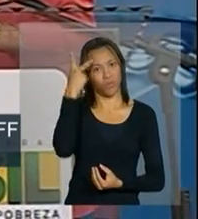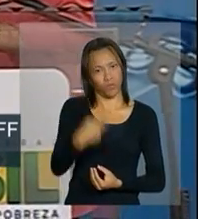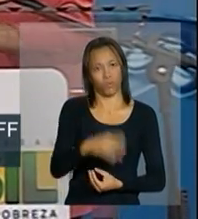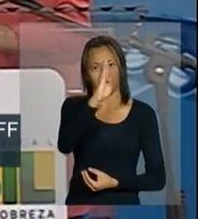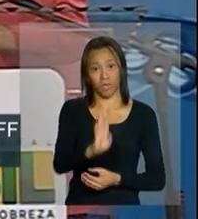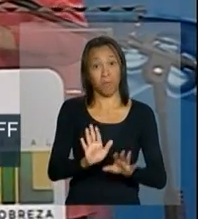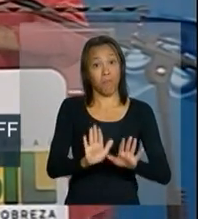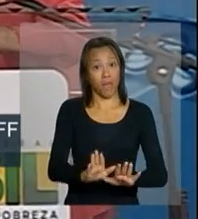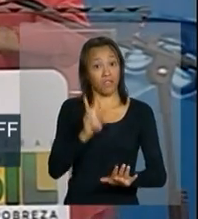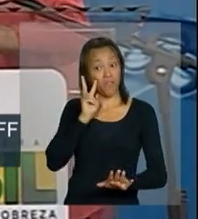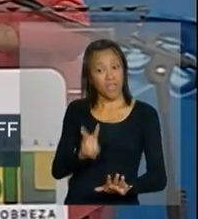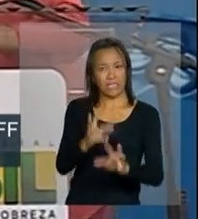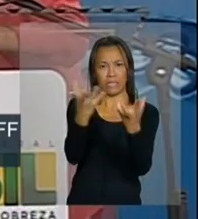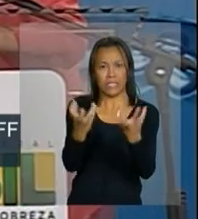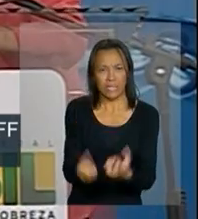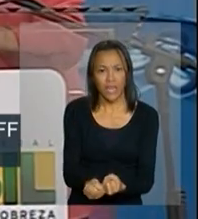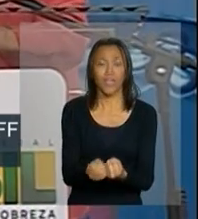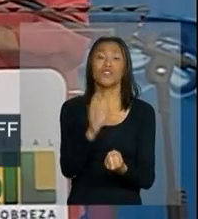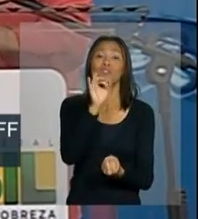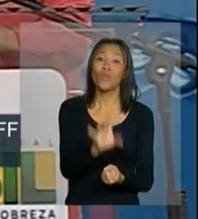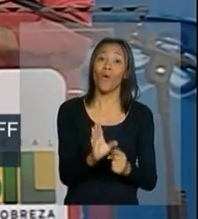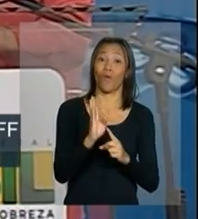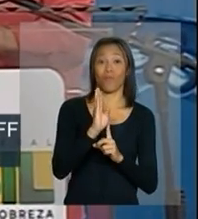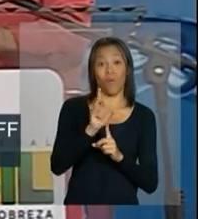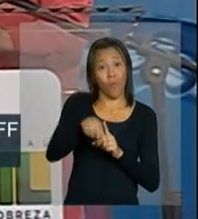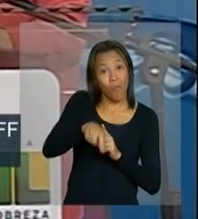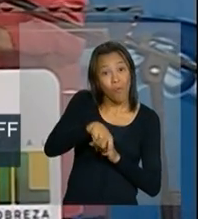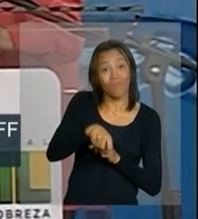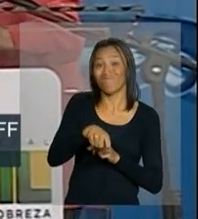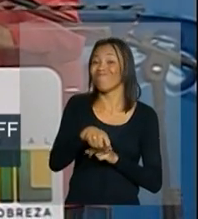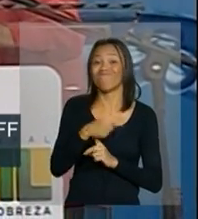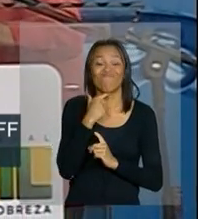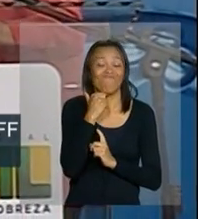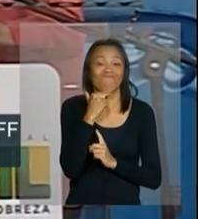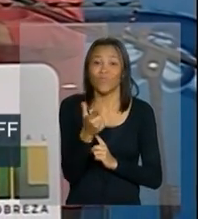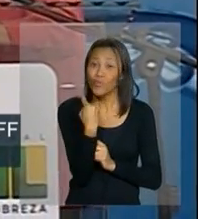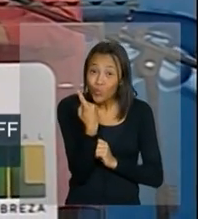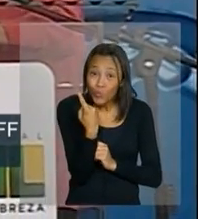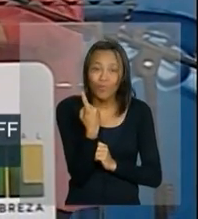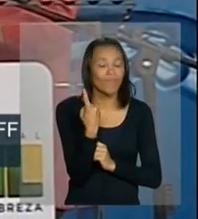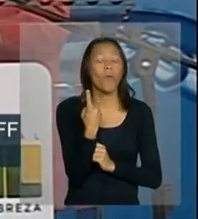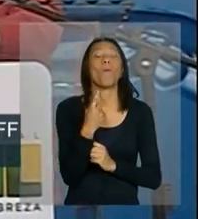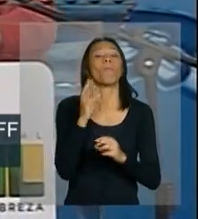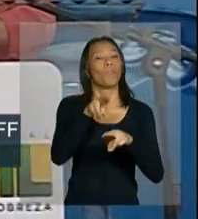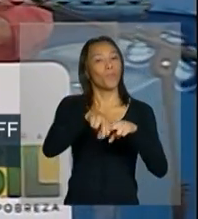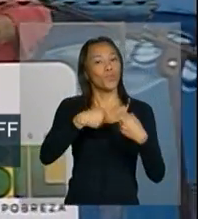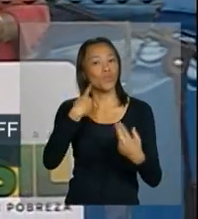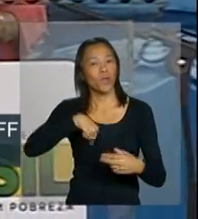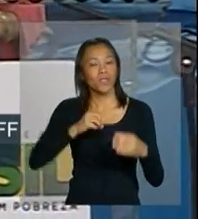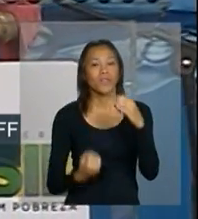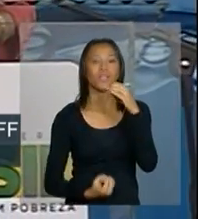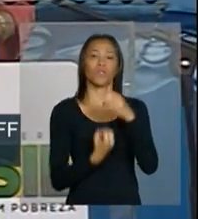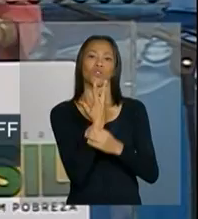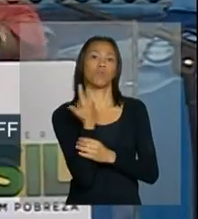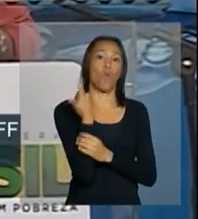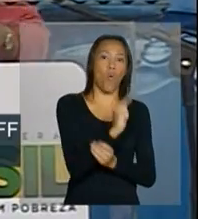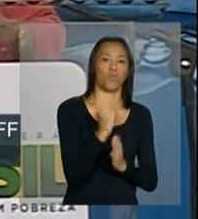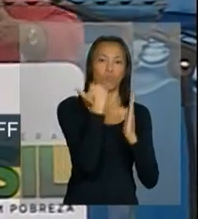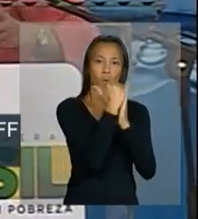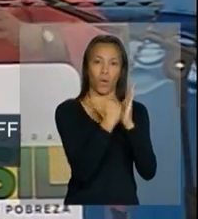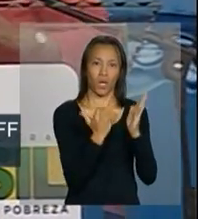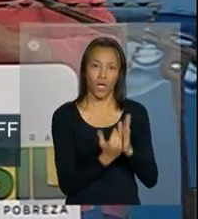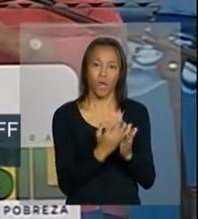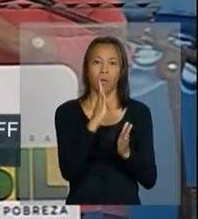seca, só o Bolsa Família não aguenta. Por isso, nós criamos o programa que chama